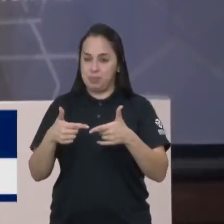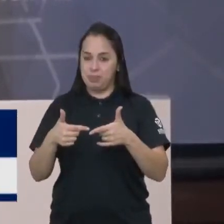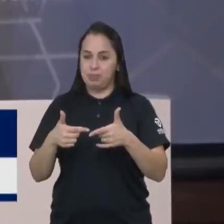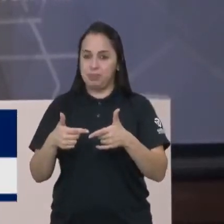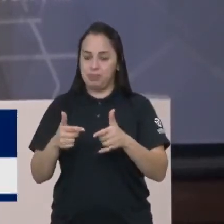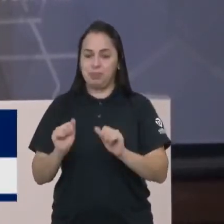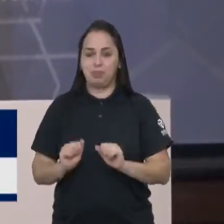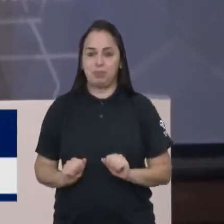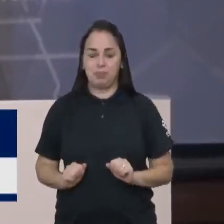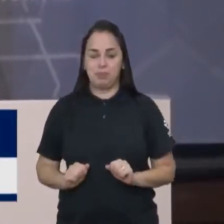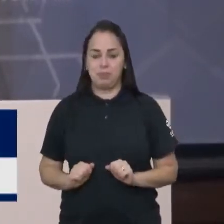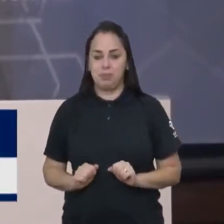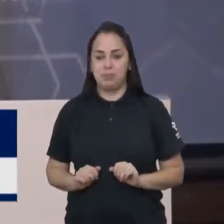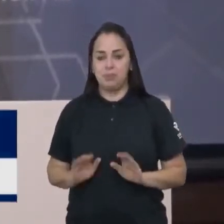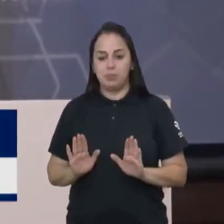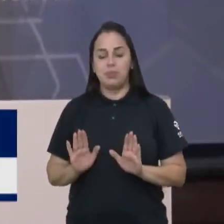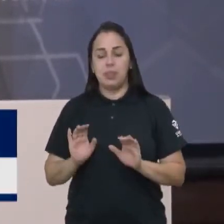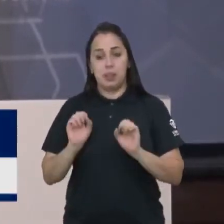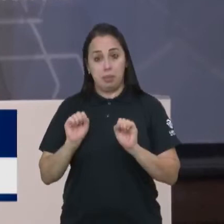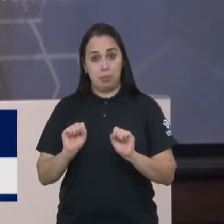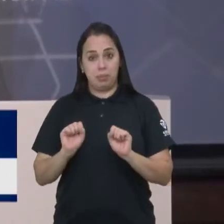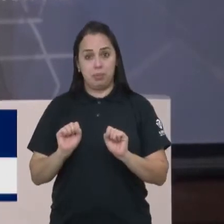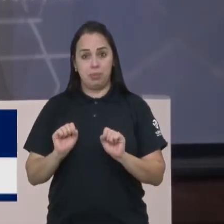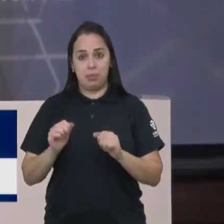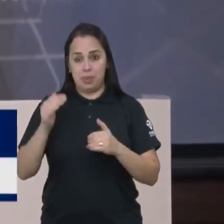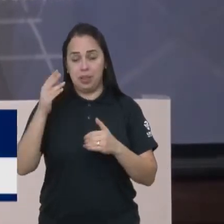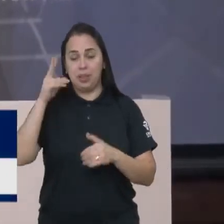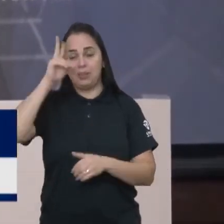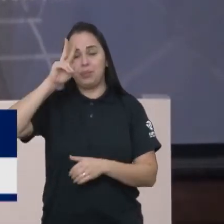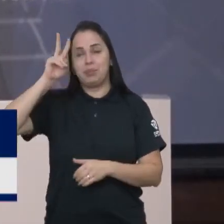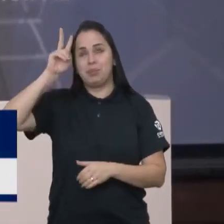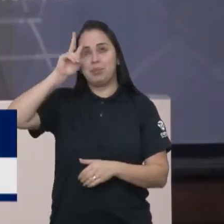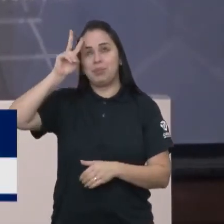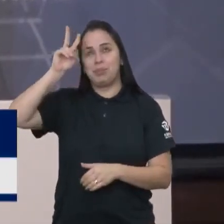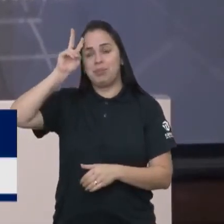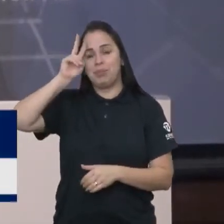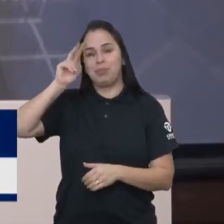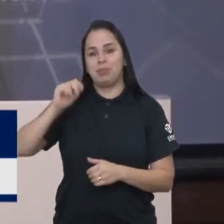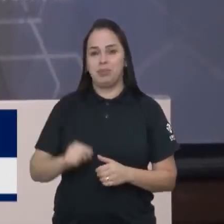de ofício, e que por isso são de grata lembrança.